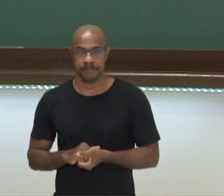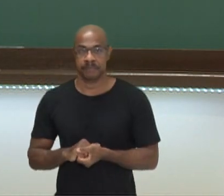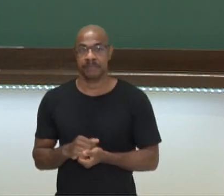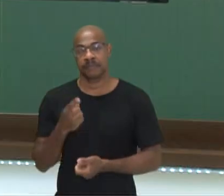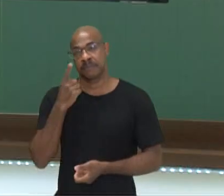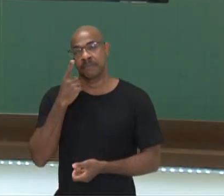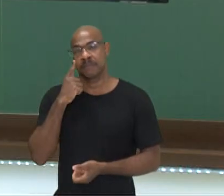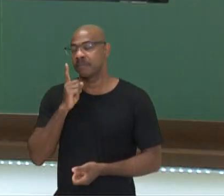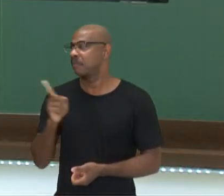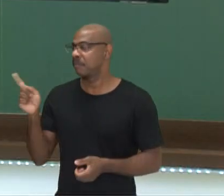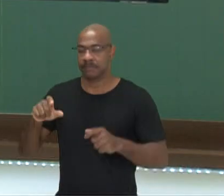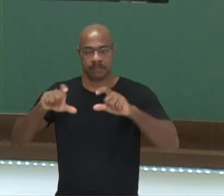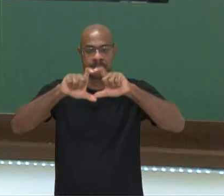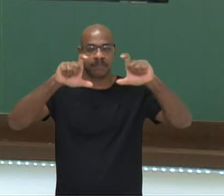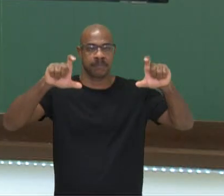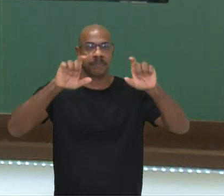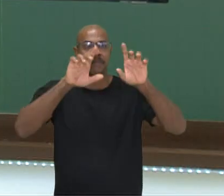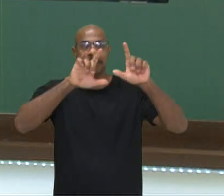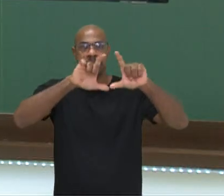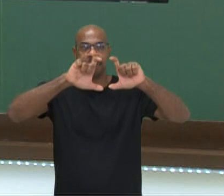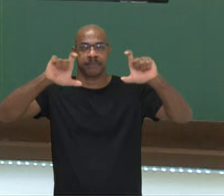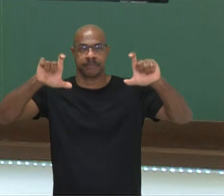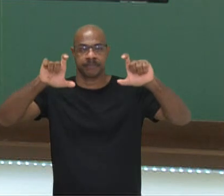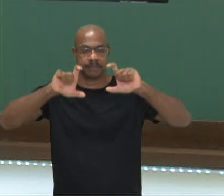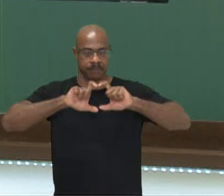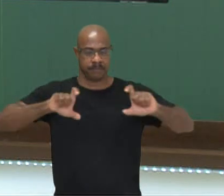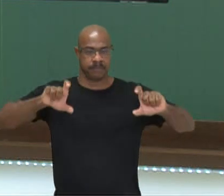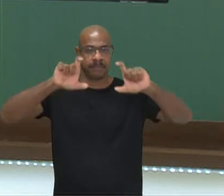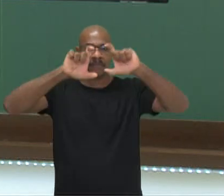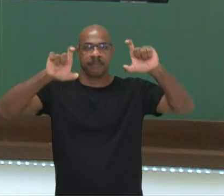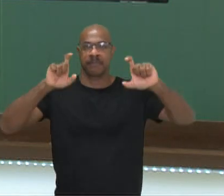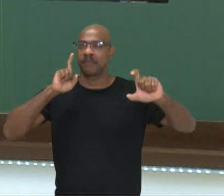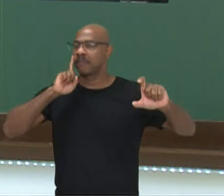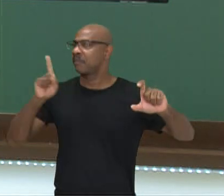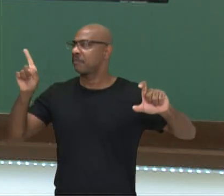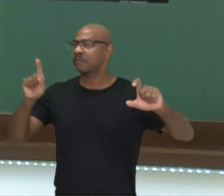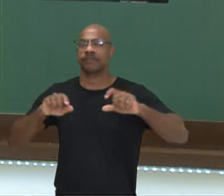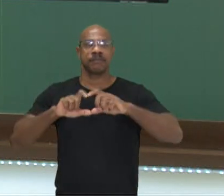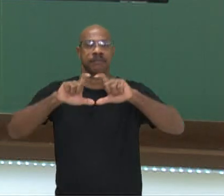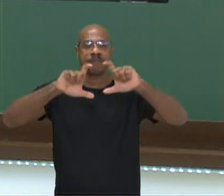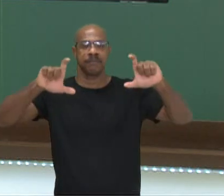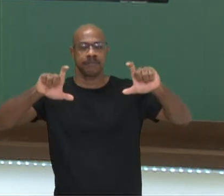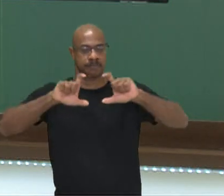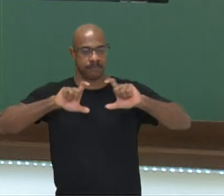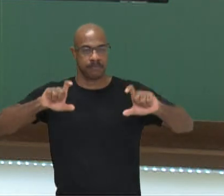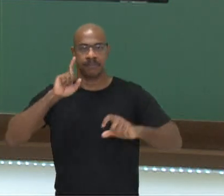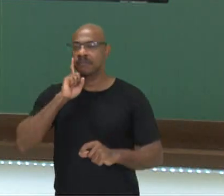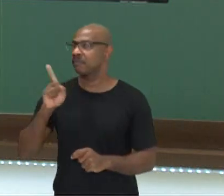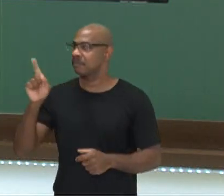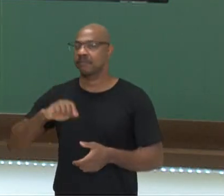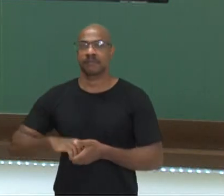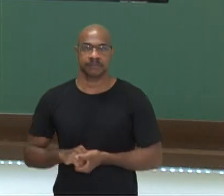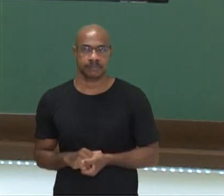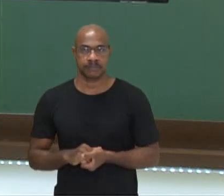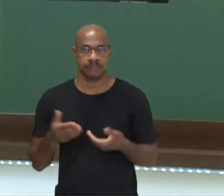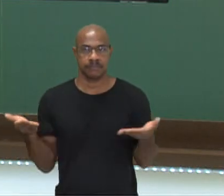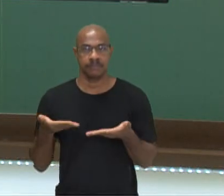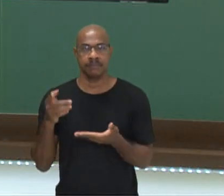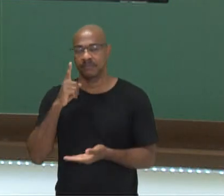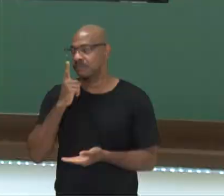Vejamos uma tira. Nós não temos diálogo, mas as imagens contam muito a respeito dessa história para